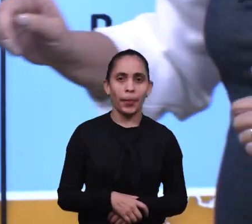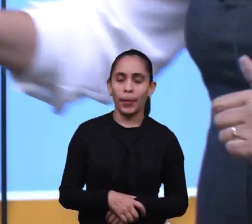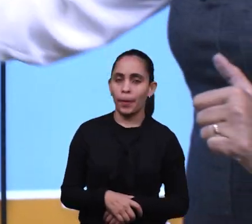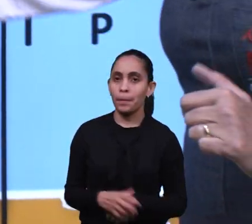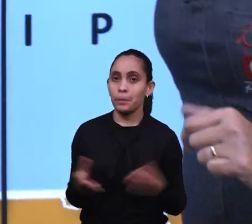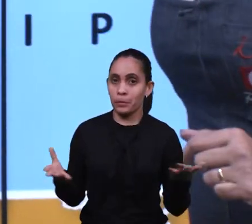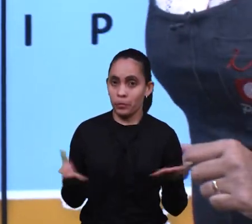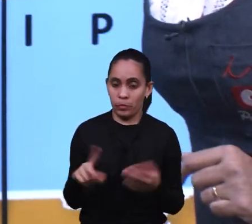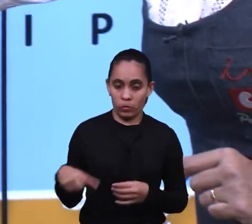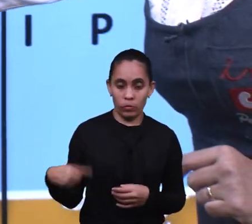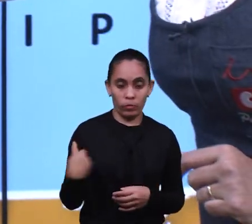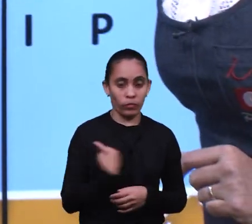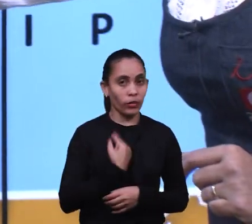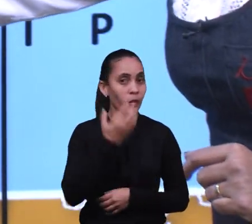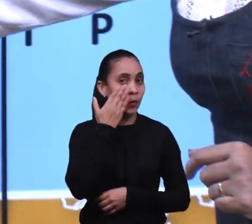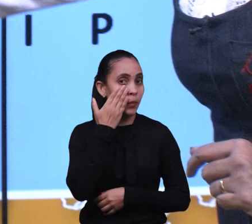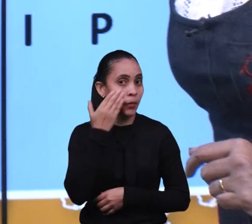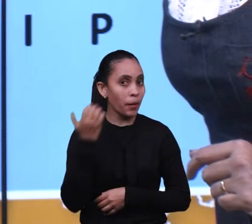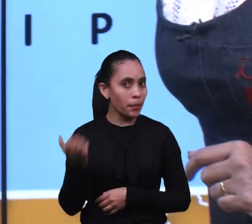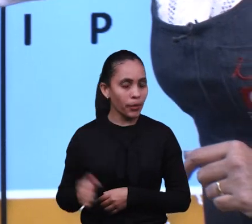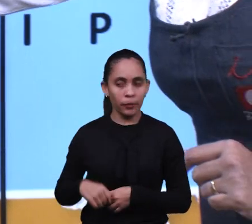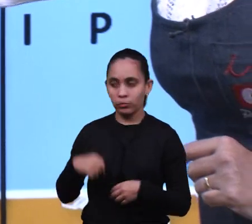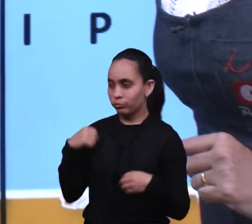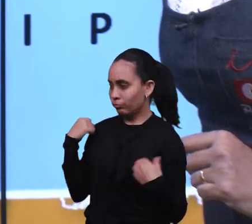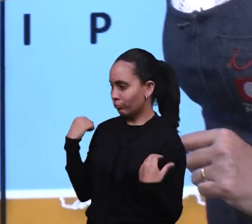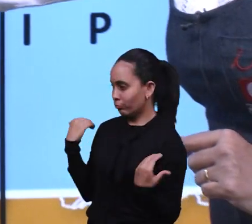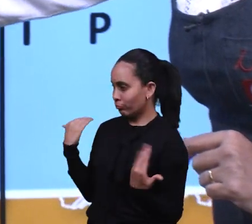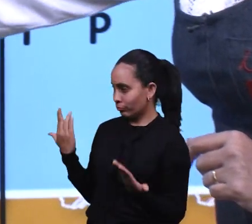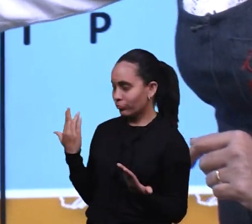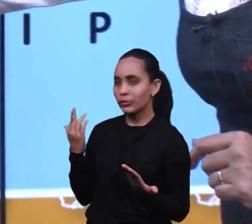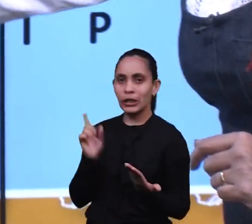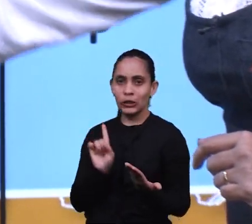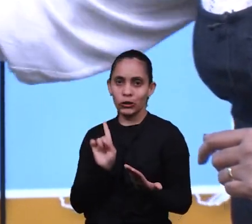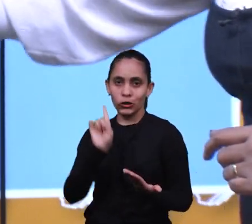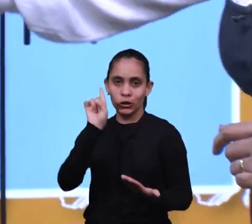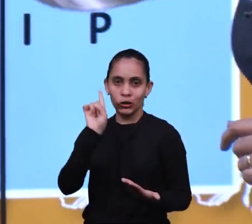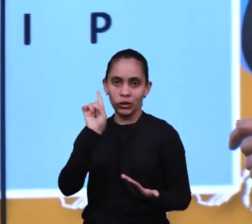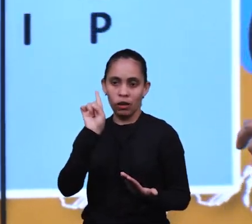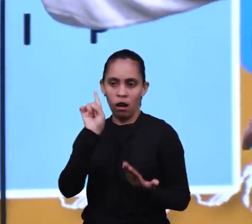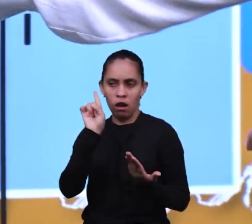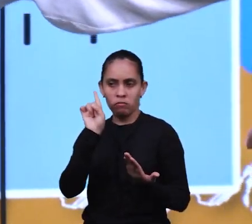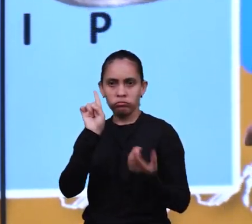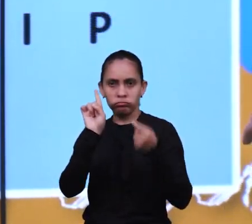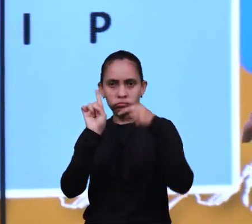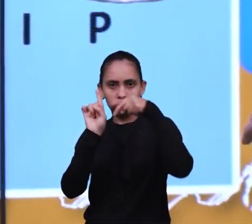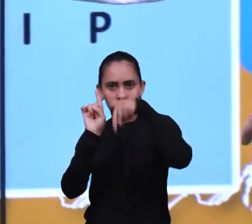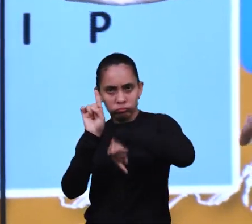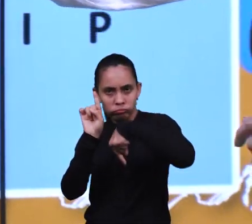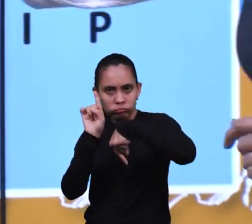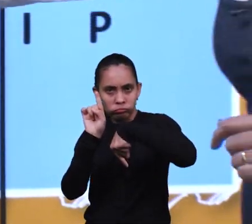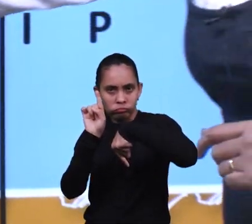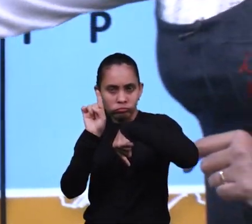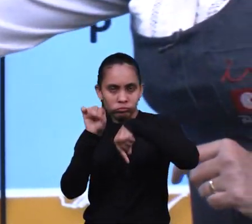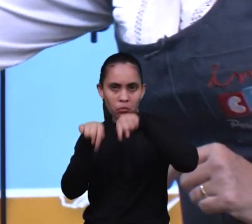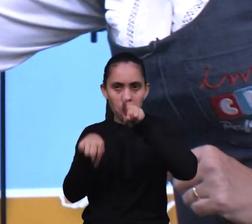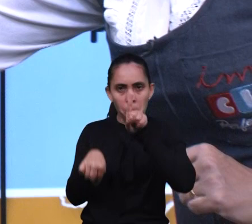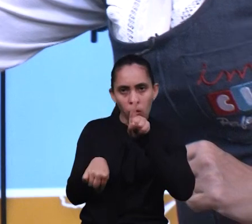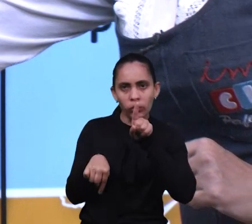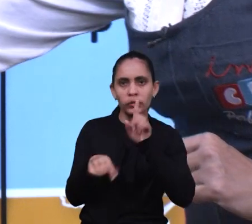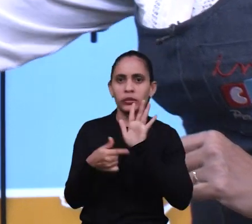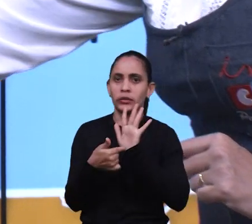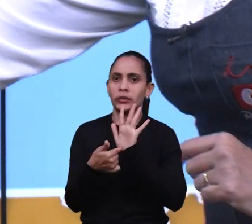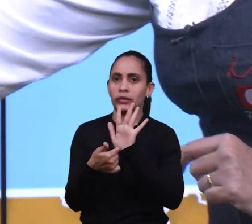lá? Nós já sabemos, as setinhas estão para baixo e tem setas para cima.